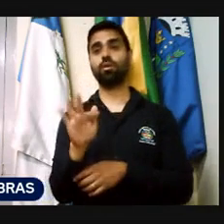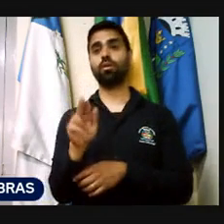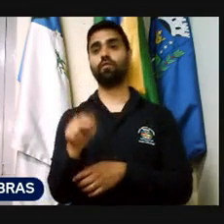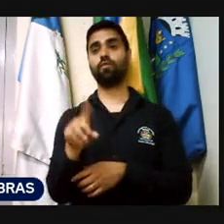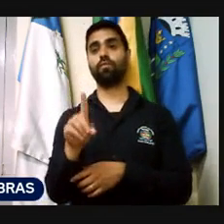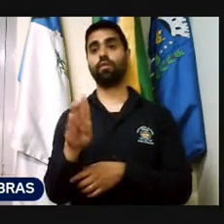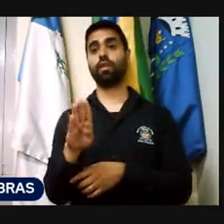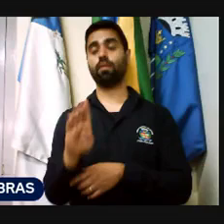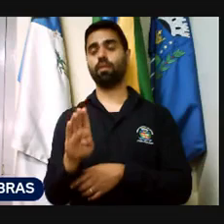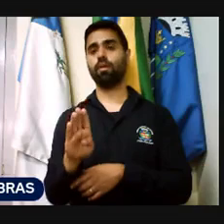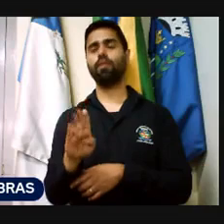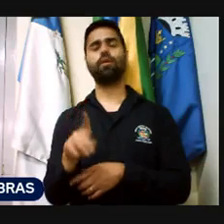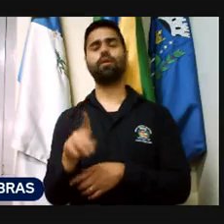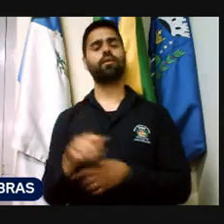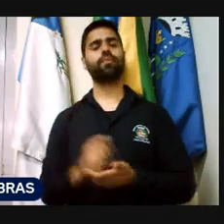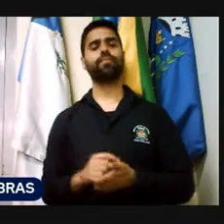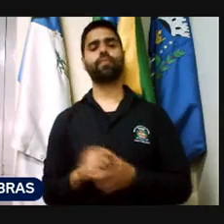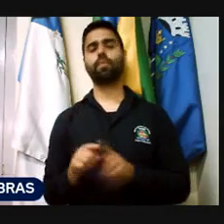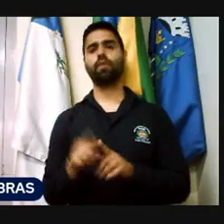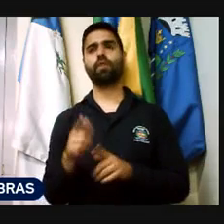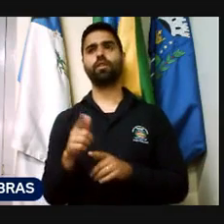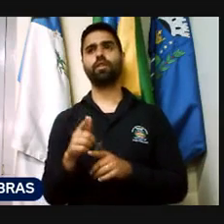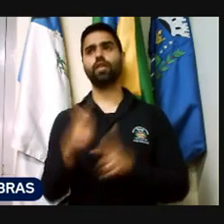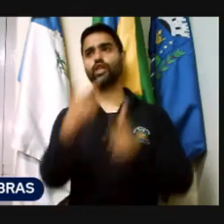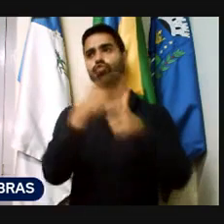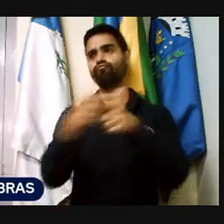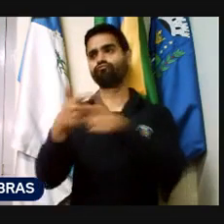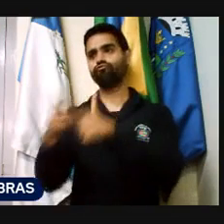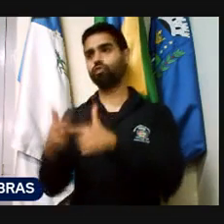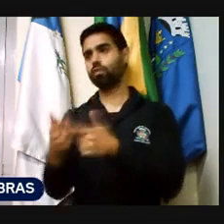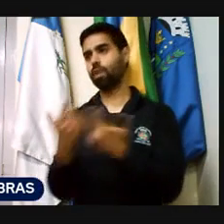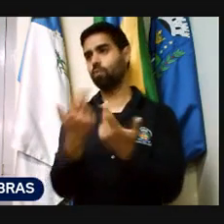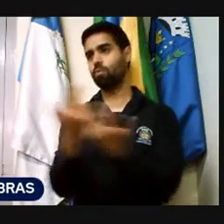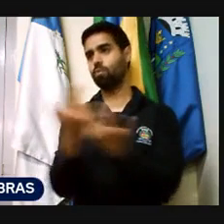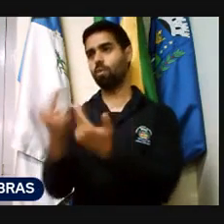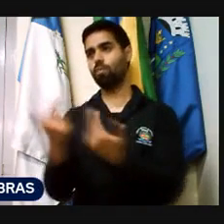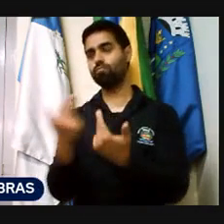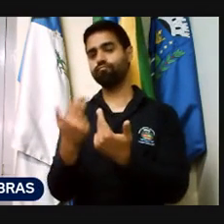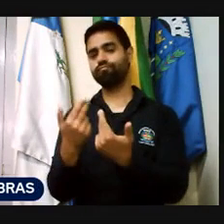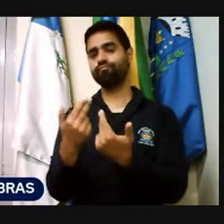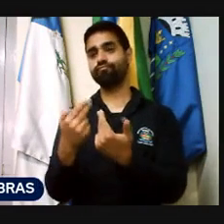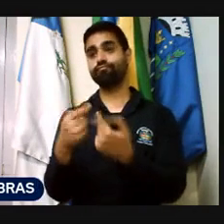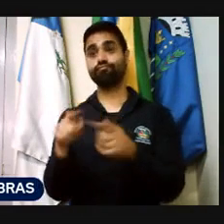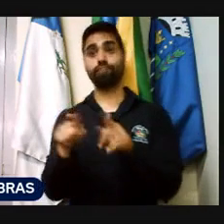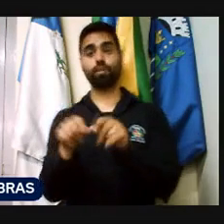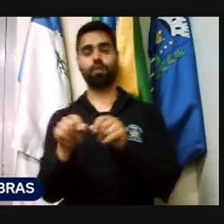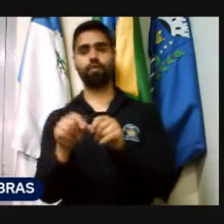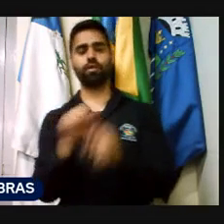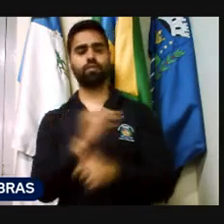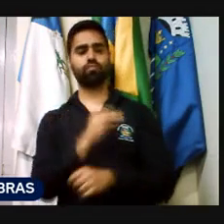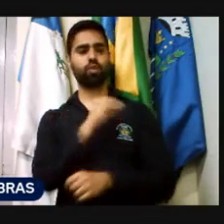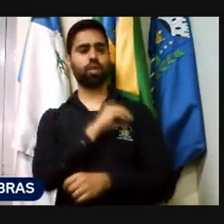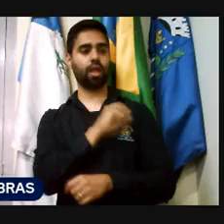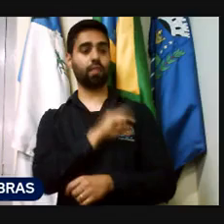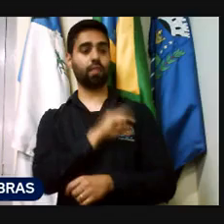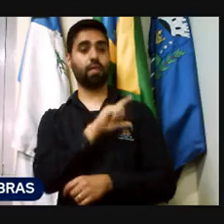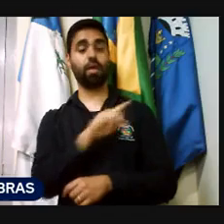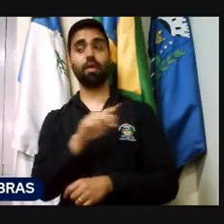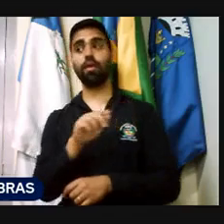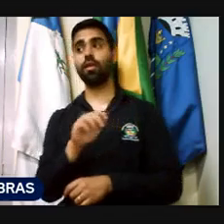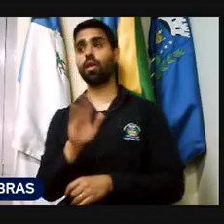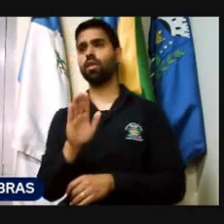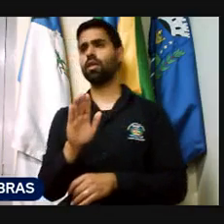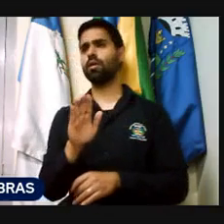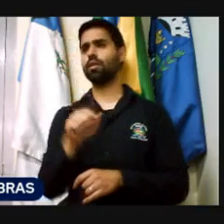superávit e vai ser aí repartido de forma igualitária e fazendo uma composição após isso daqui,